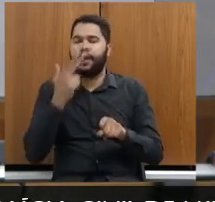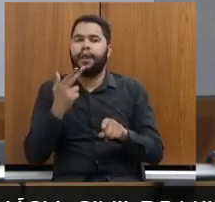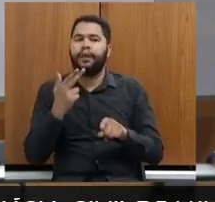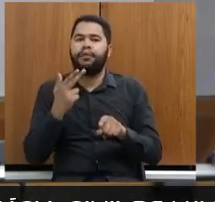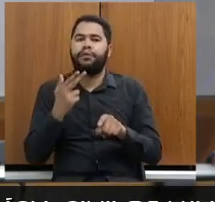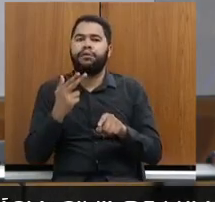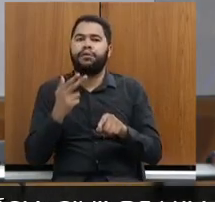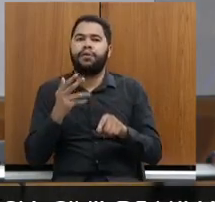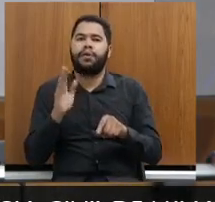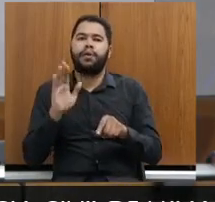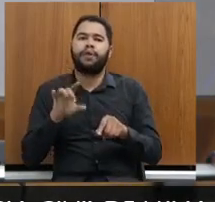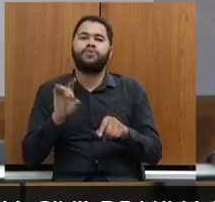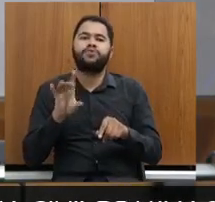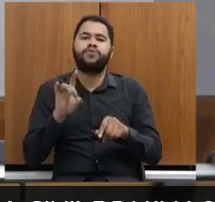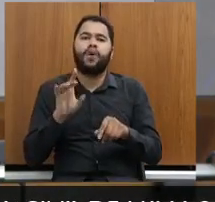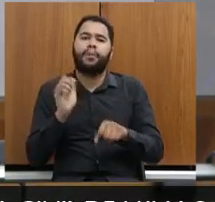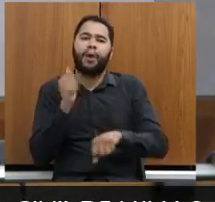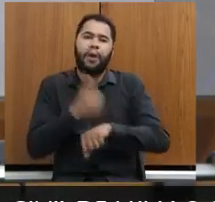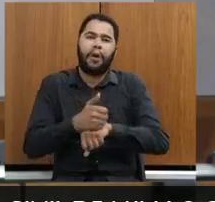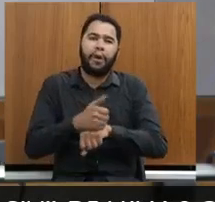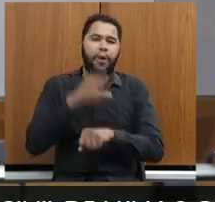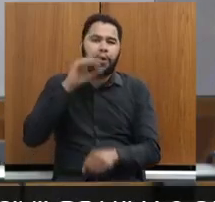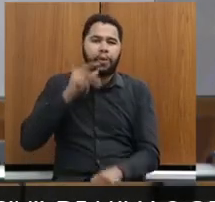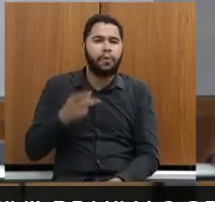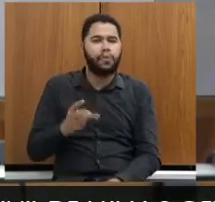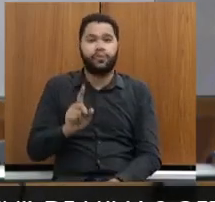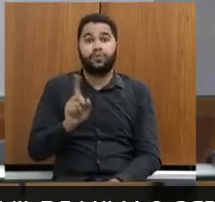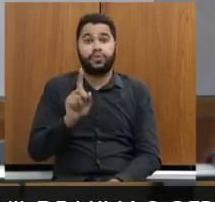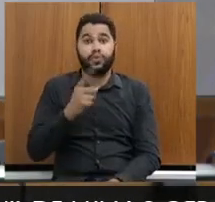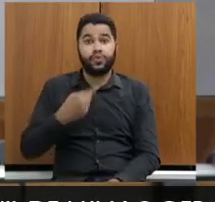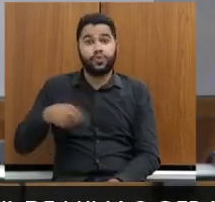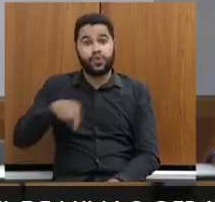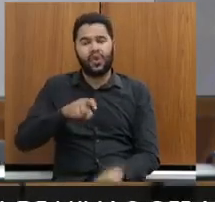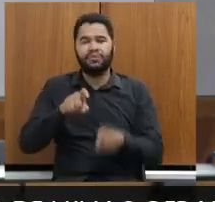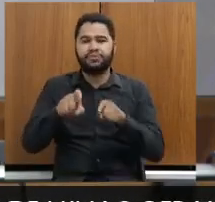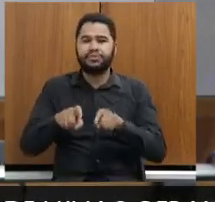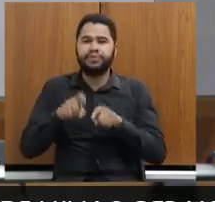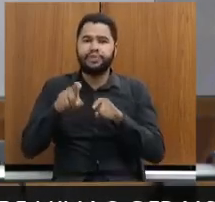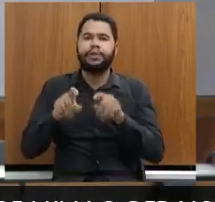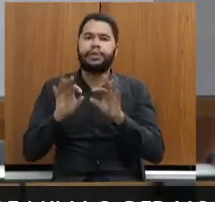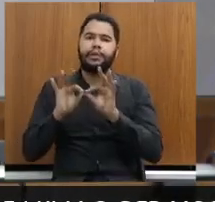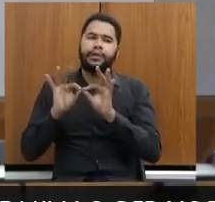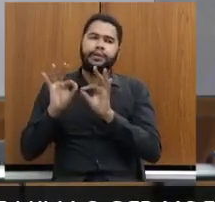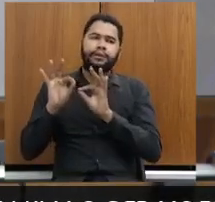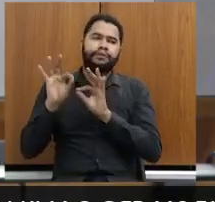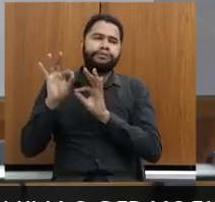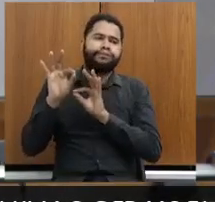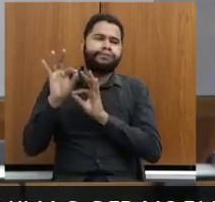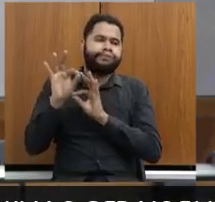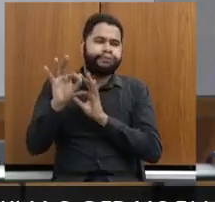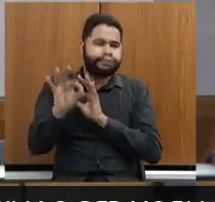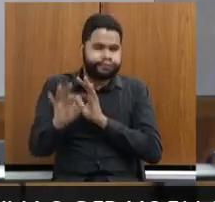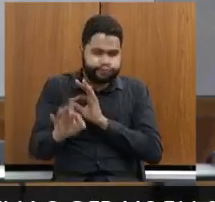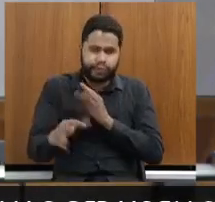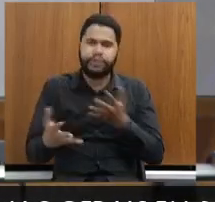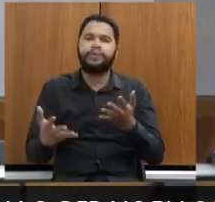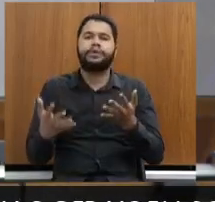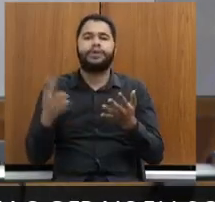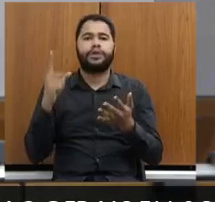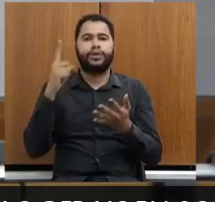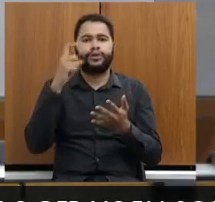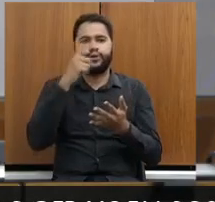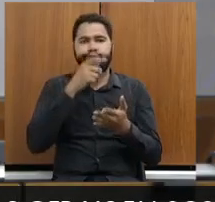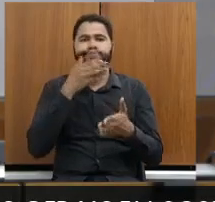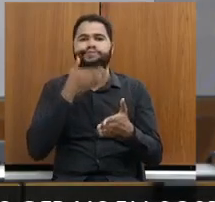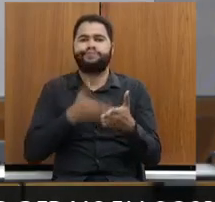o efetivo é só para facilitar porque nós e o deslocamento muito grande e a dificuldade